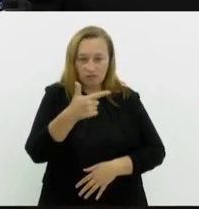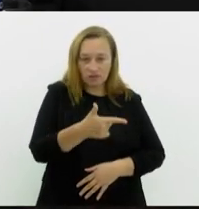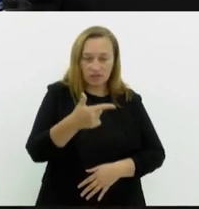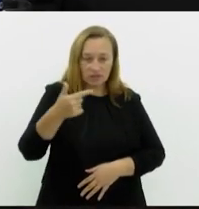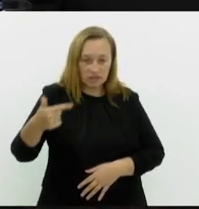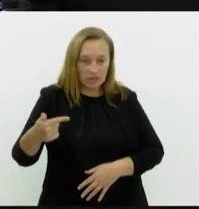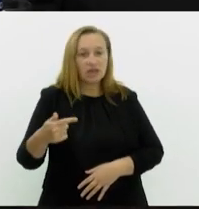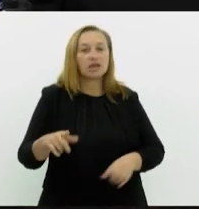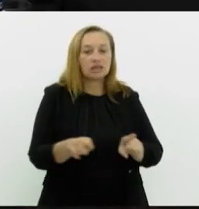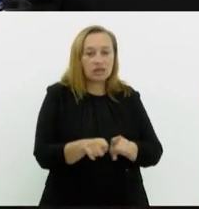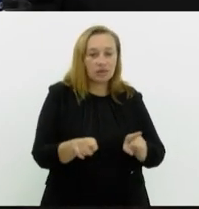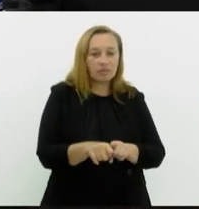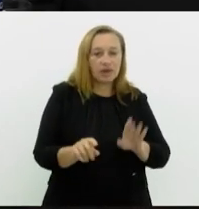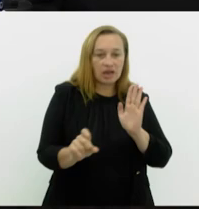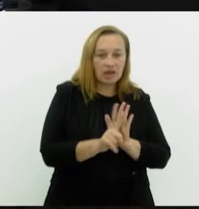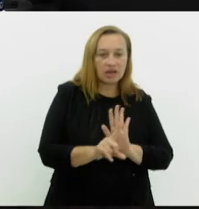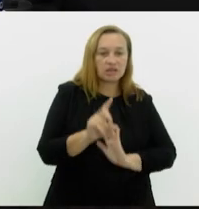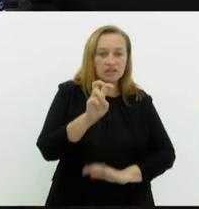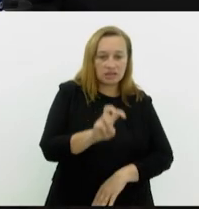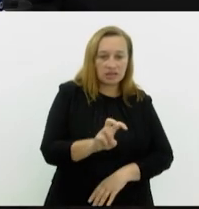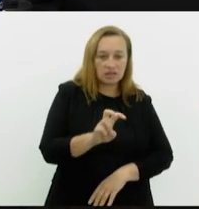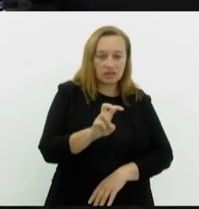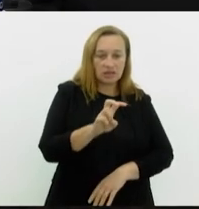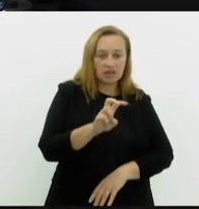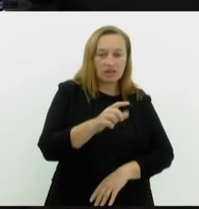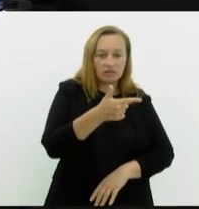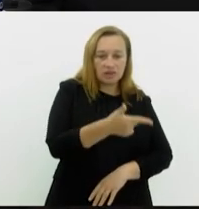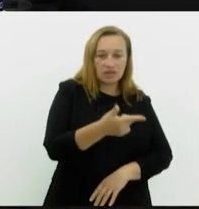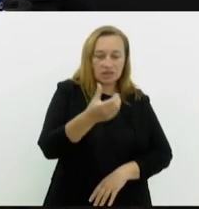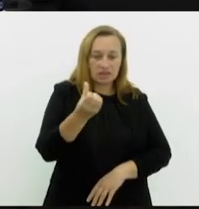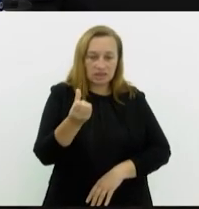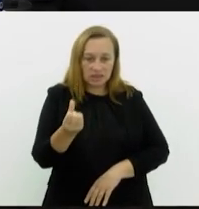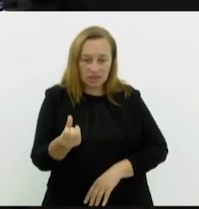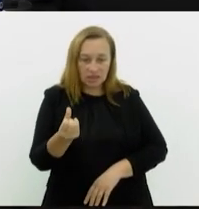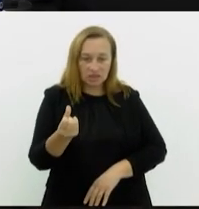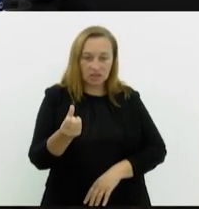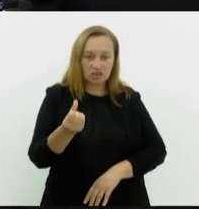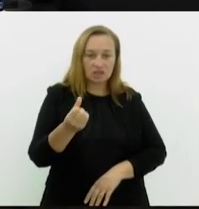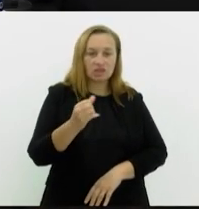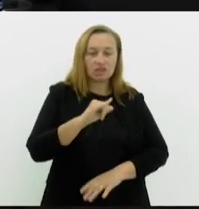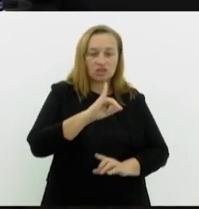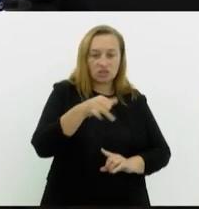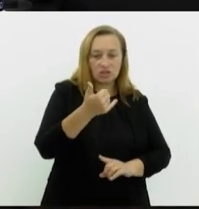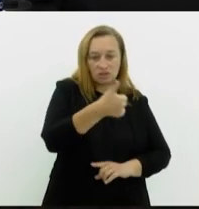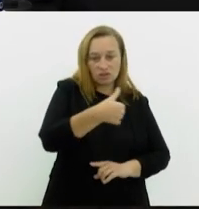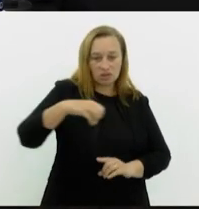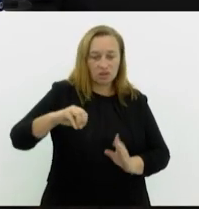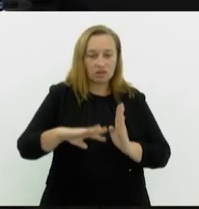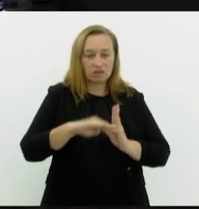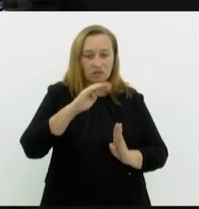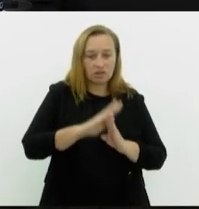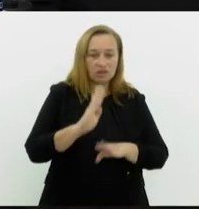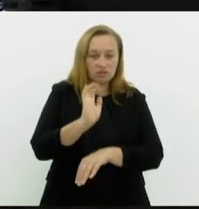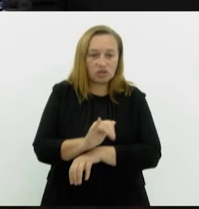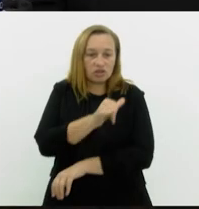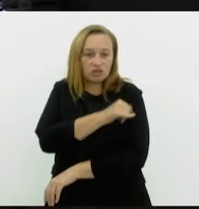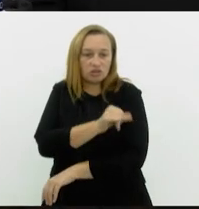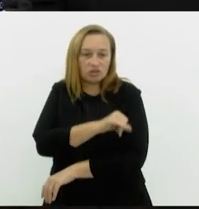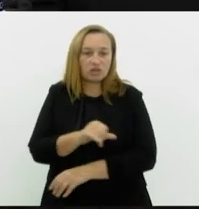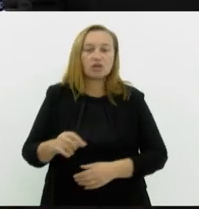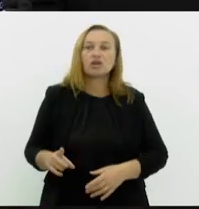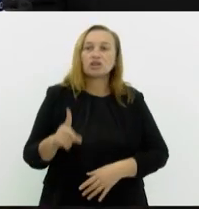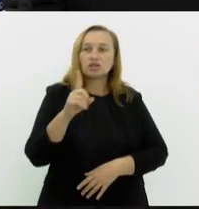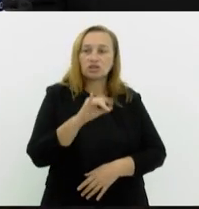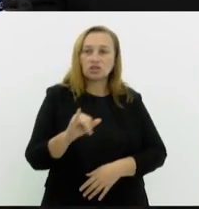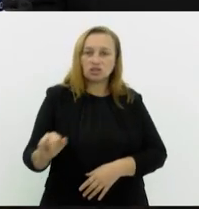número 5.645, de 6 de janeiro de 2010, para instituir no calendário oficial do Estado do Rio de Janeiro o Dia dos